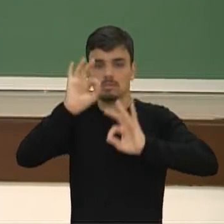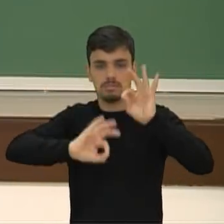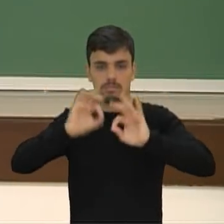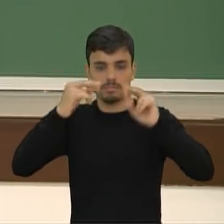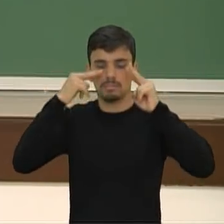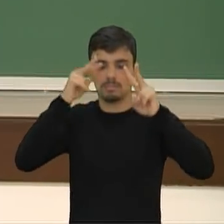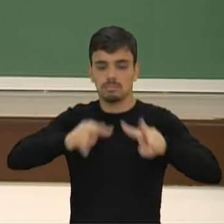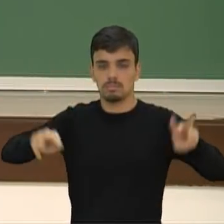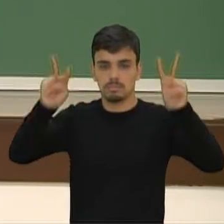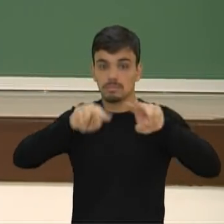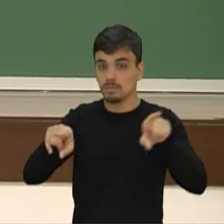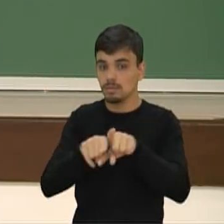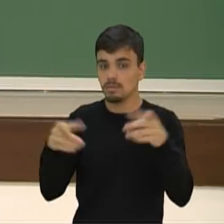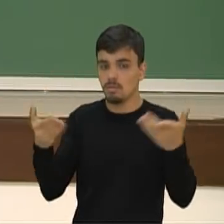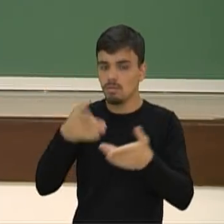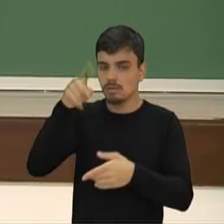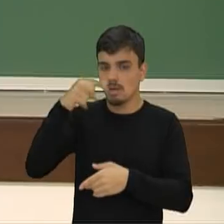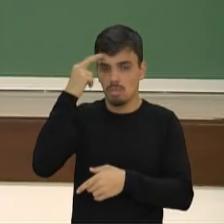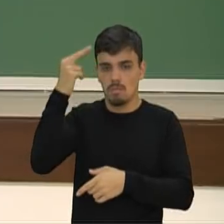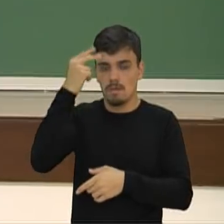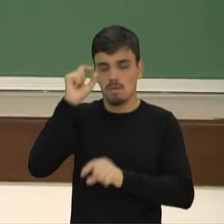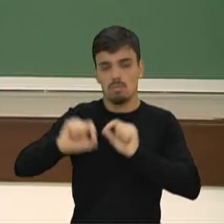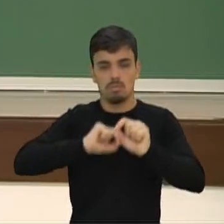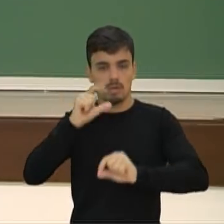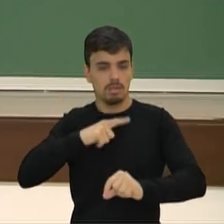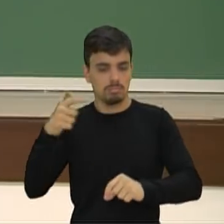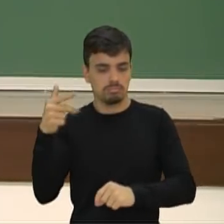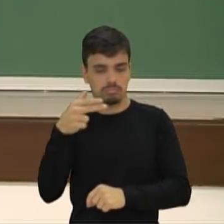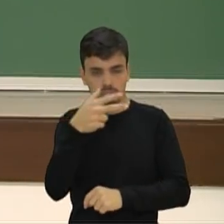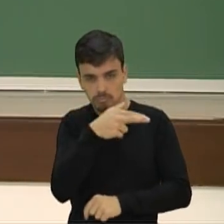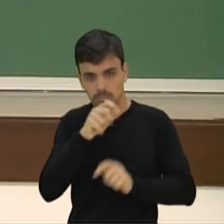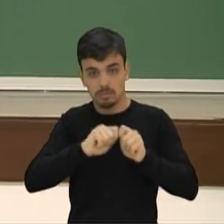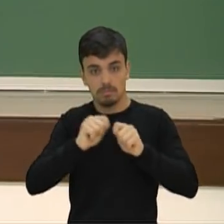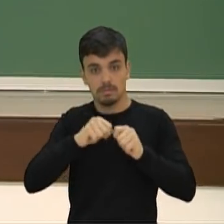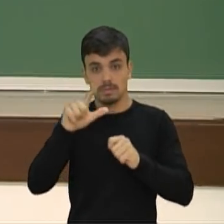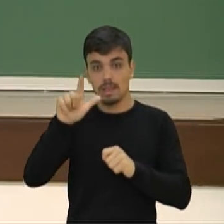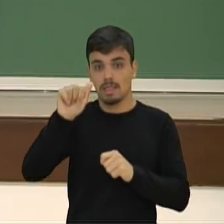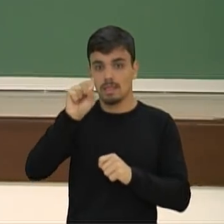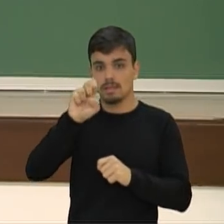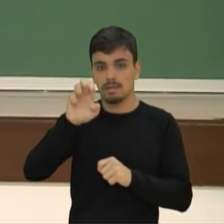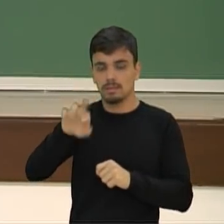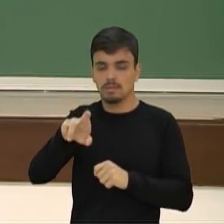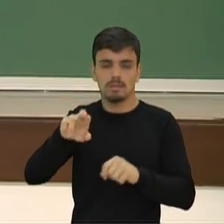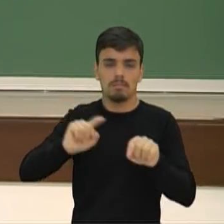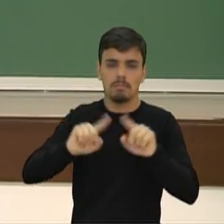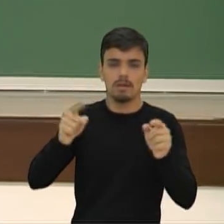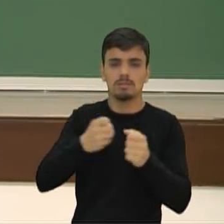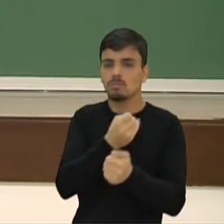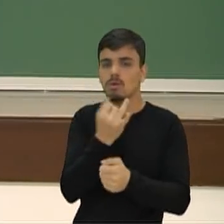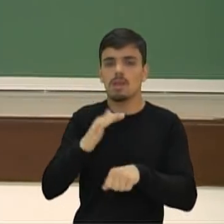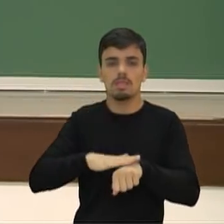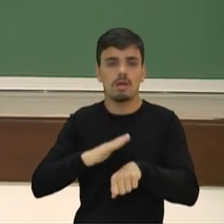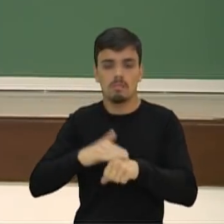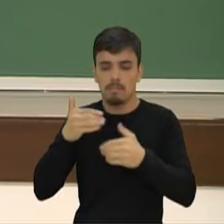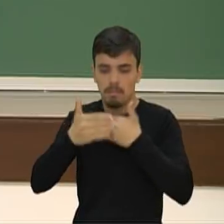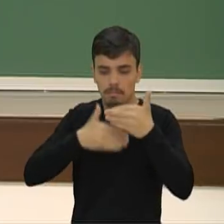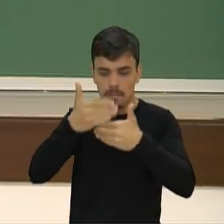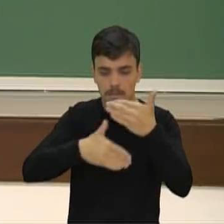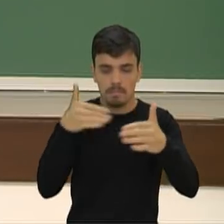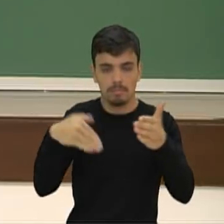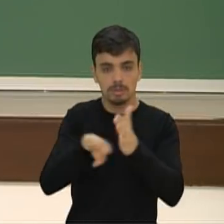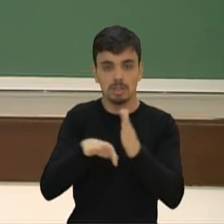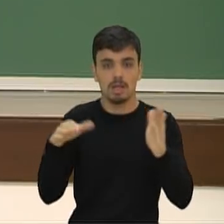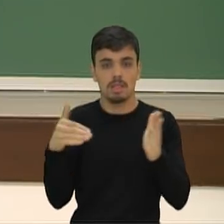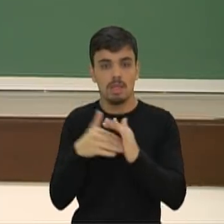de visão. Hoje em dia, é normal você falar que uma cirurgia você vai fazer a laser, mas quanto tempo se passou para que a gente conseguisse chegar